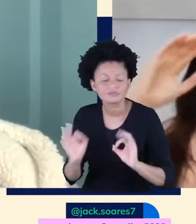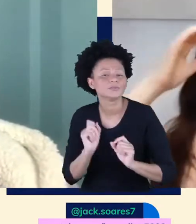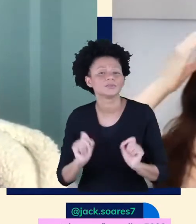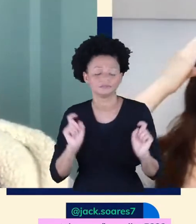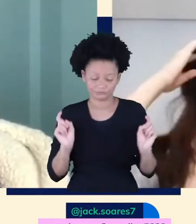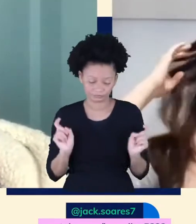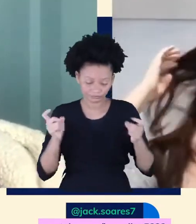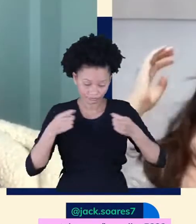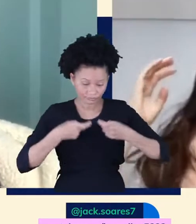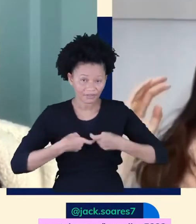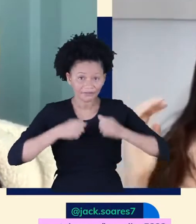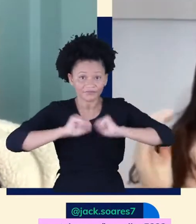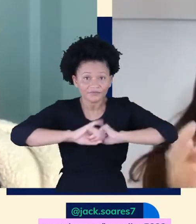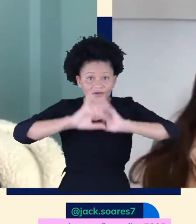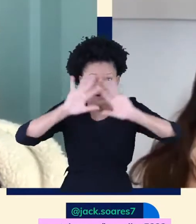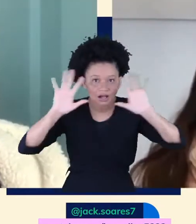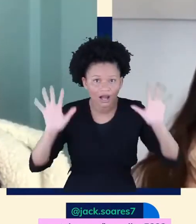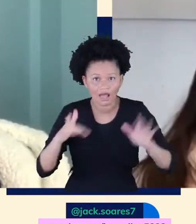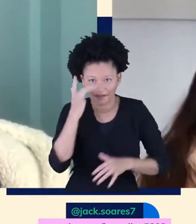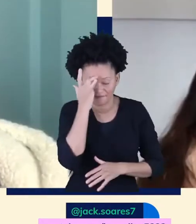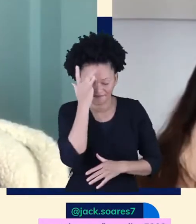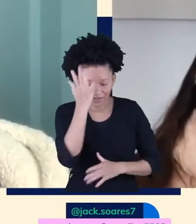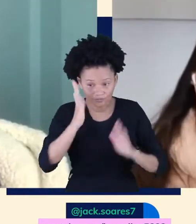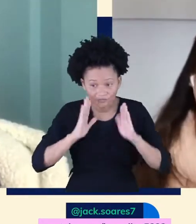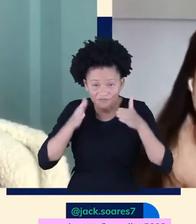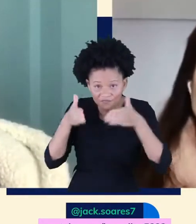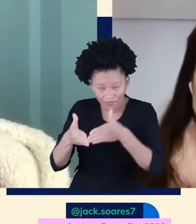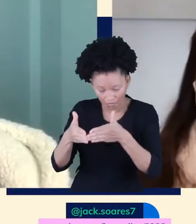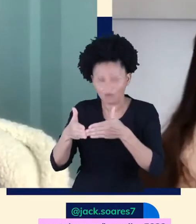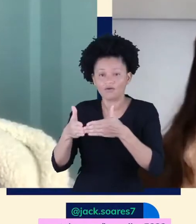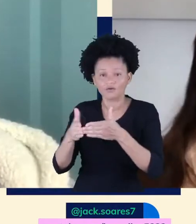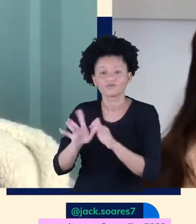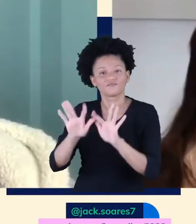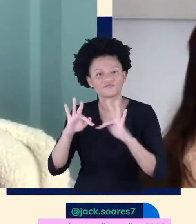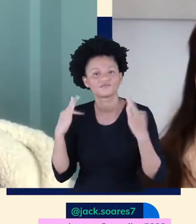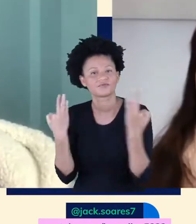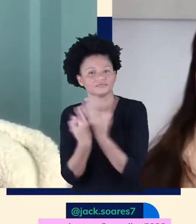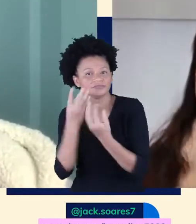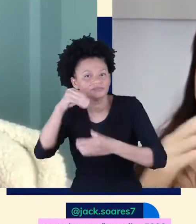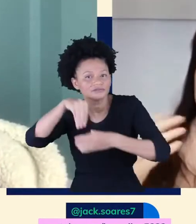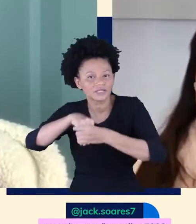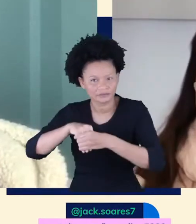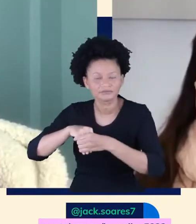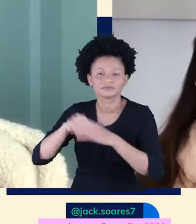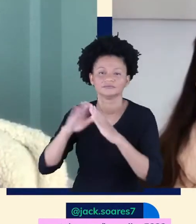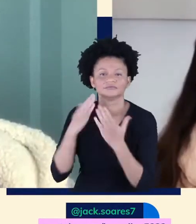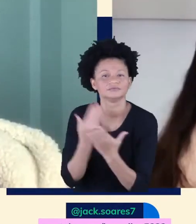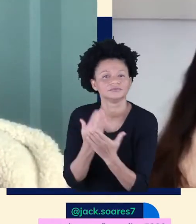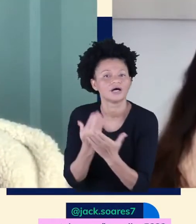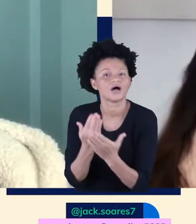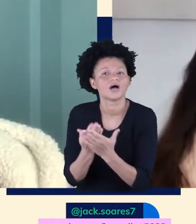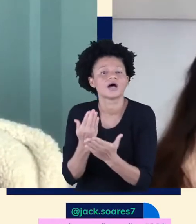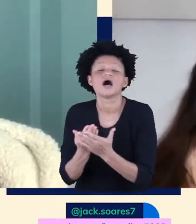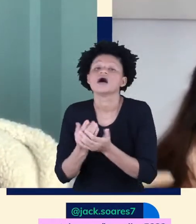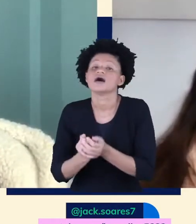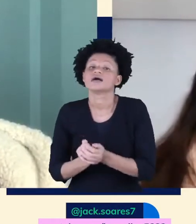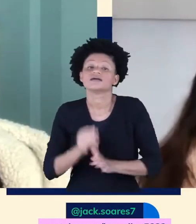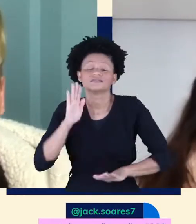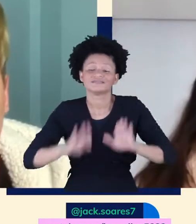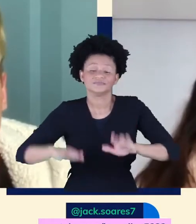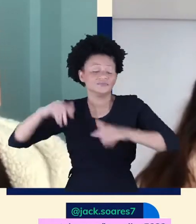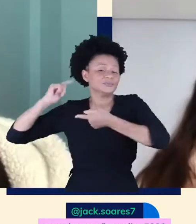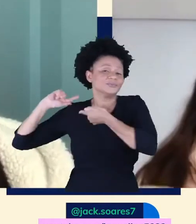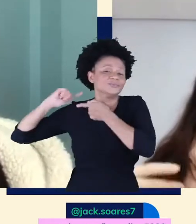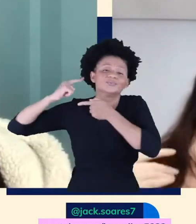vamos lá. Sexualidade, para ficar bem fácil, como eu trabalho bastante com famílias, nas escolas, e muitas vezes nós somos